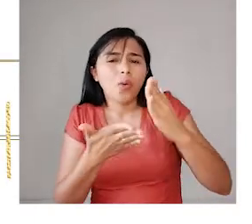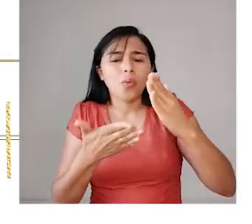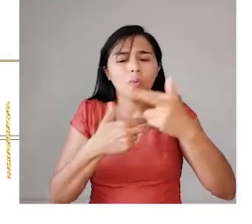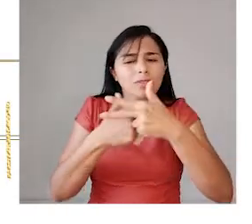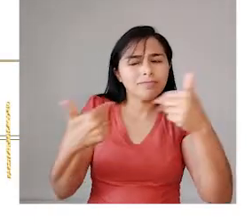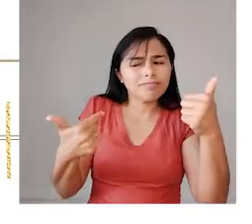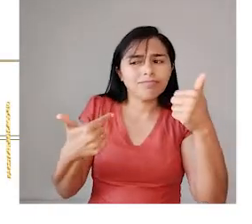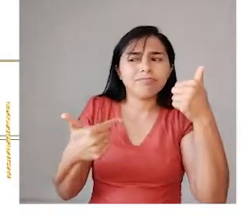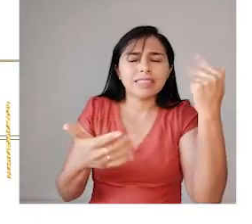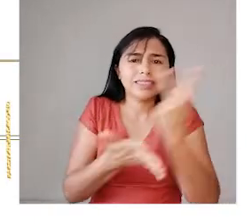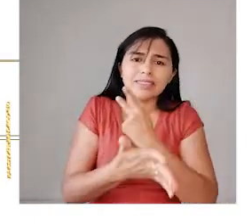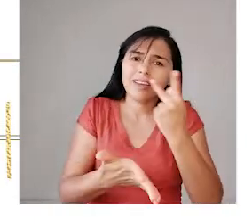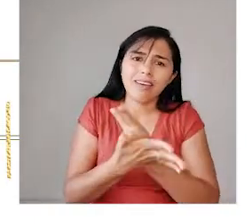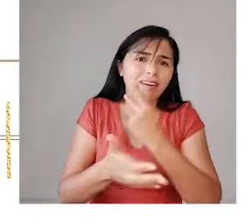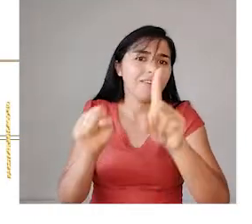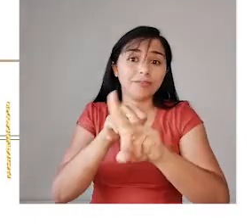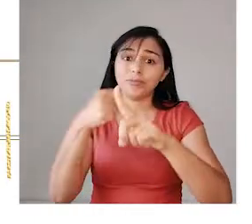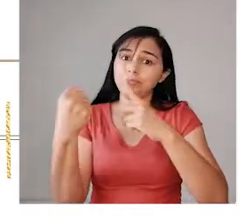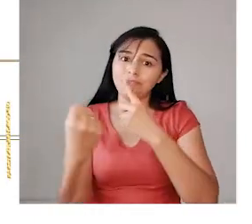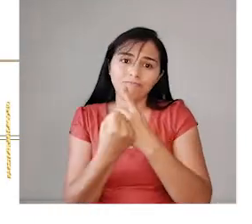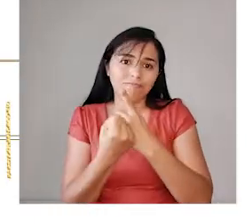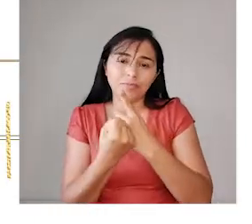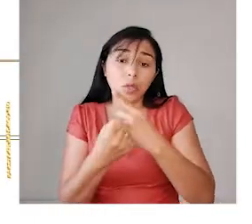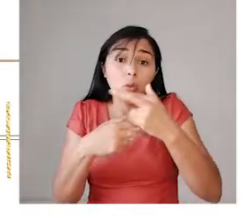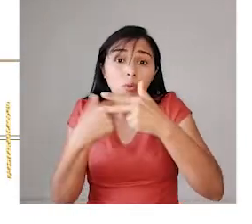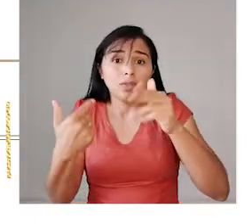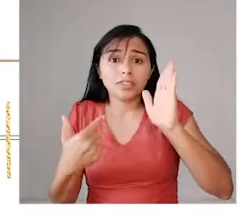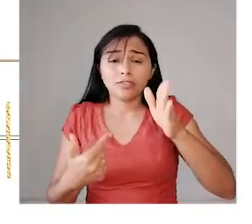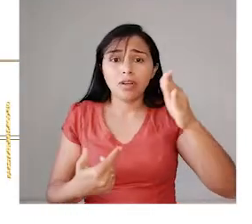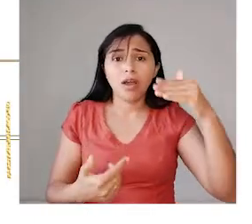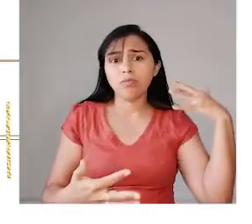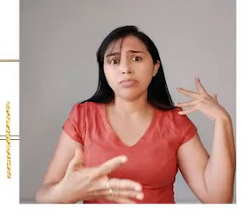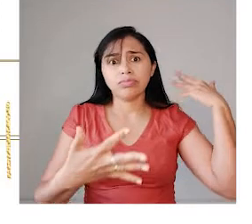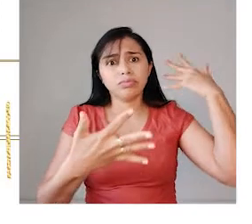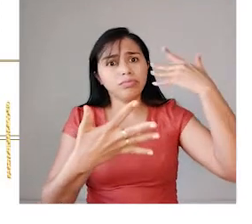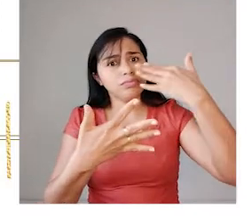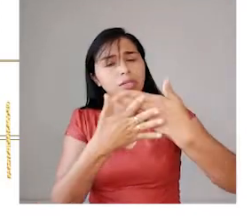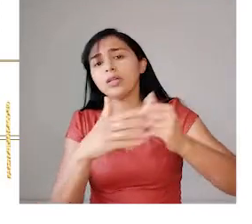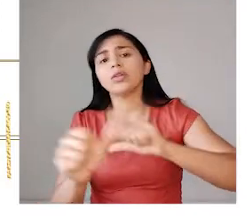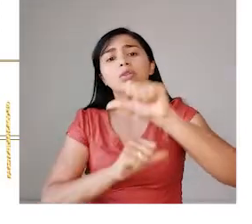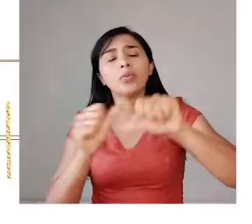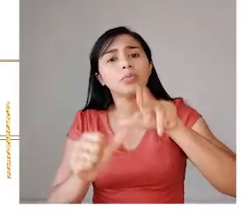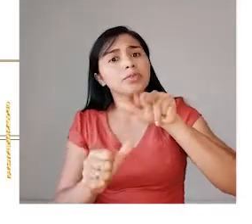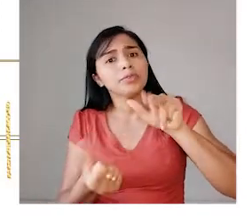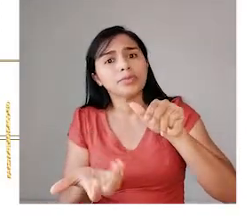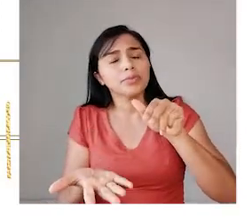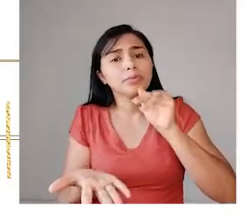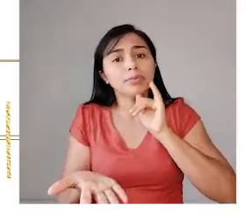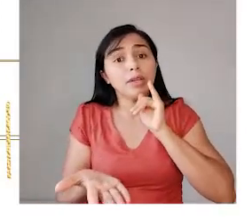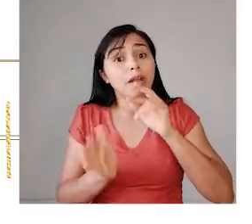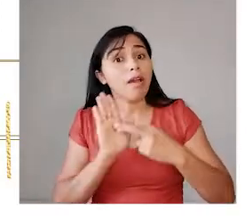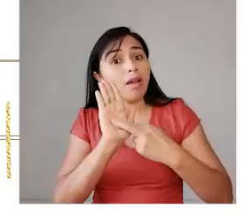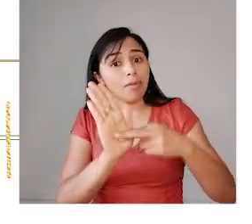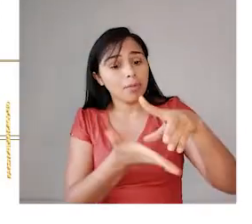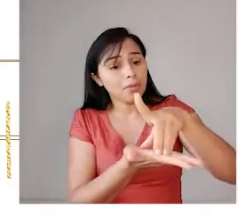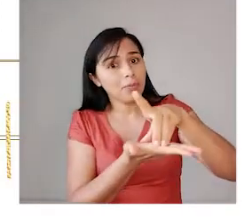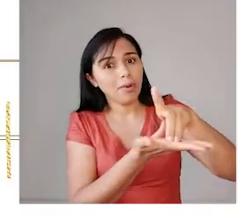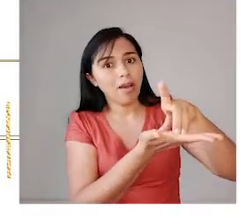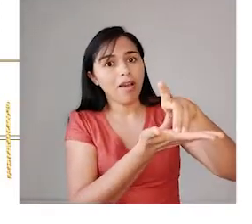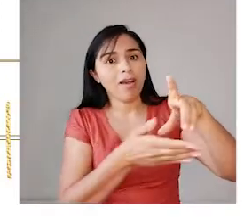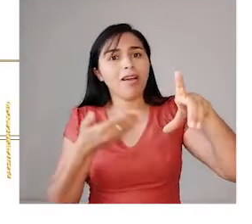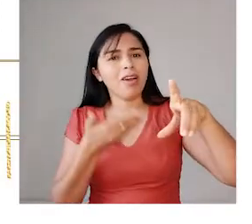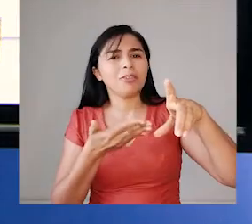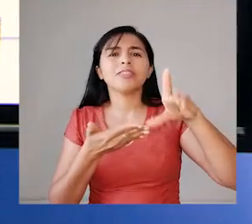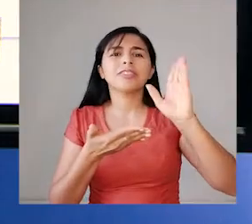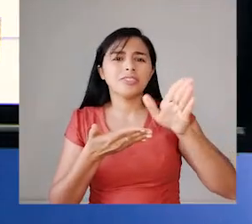essas insatisfações são representadas pelo dinossauro. Esse peso, essa coisa ancestral que não devia mais